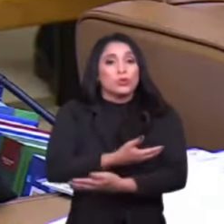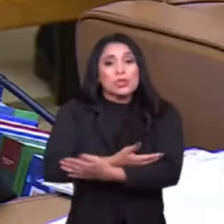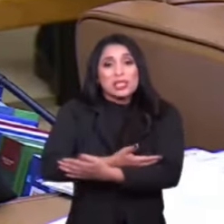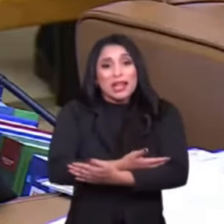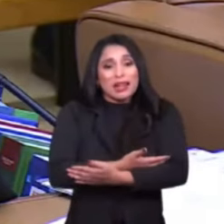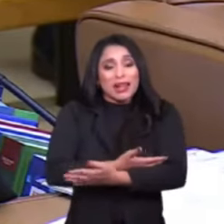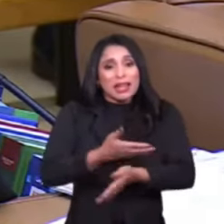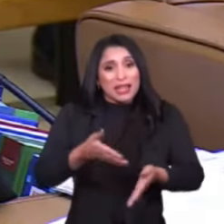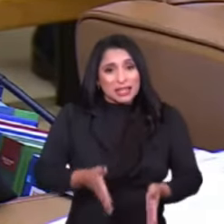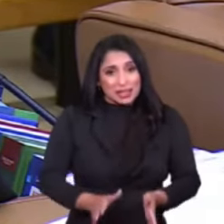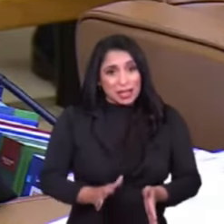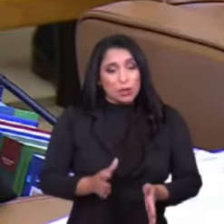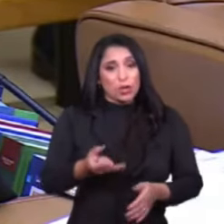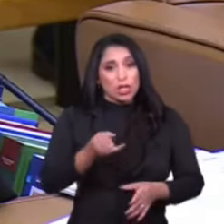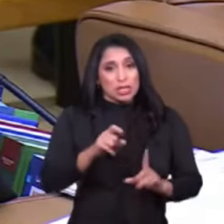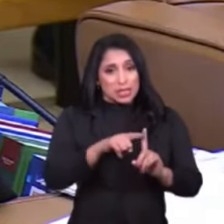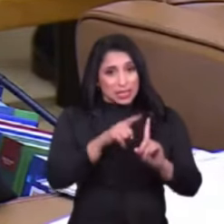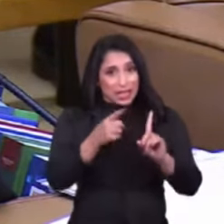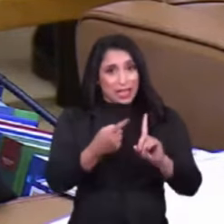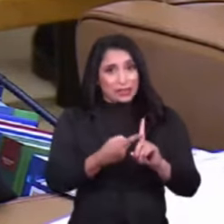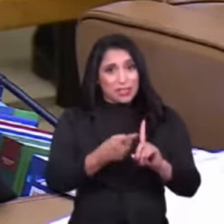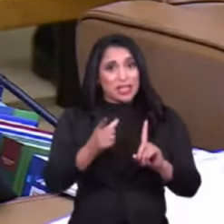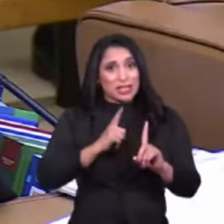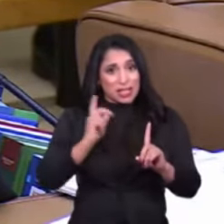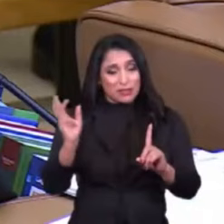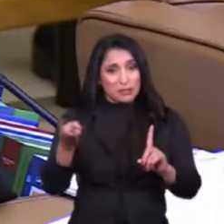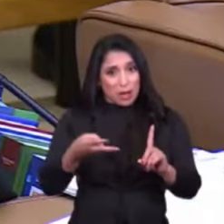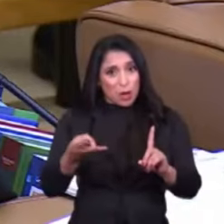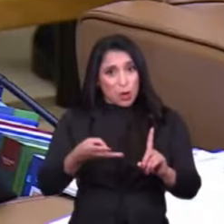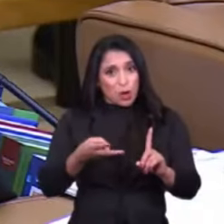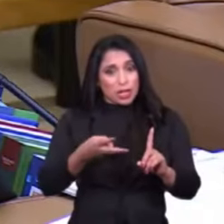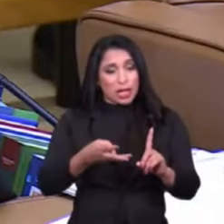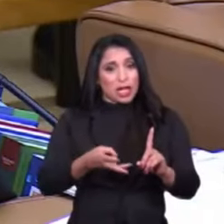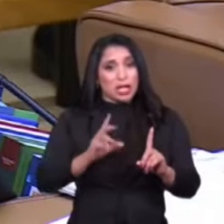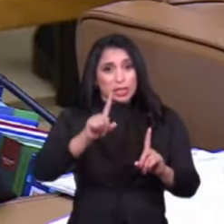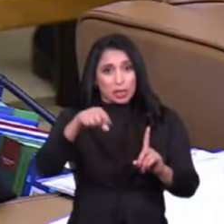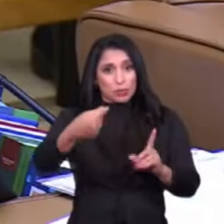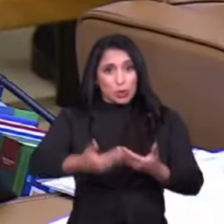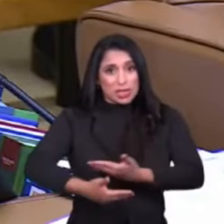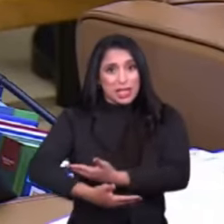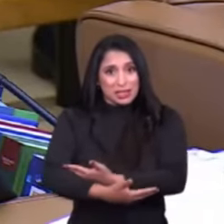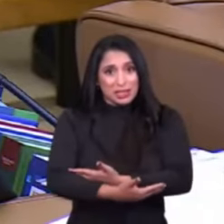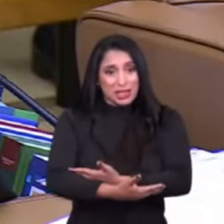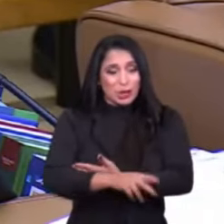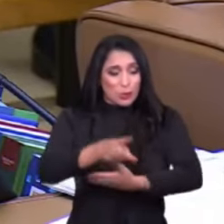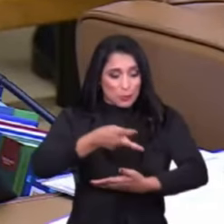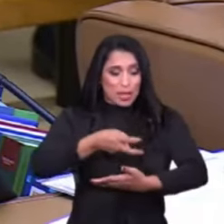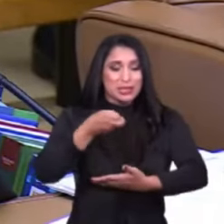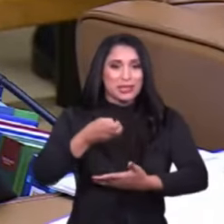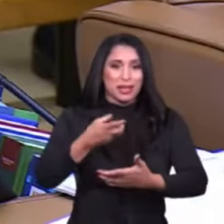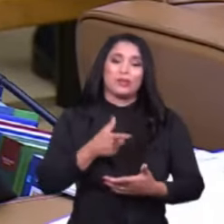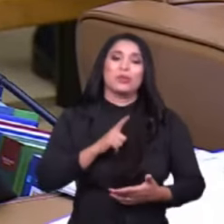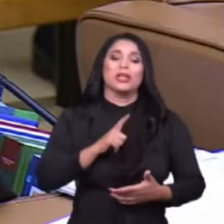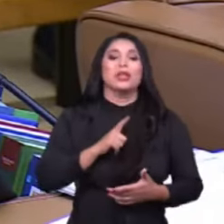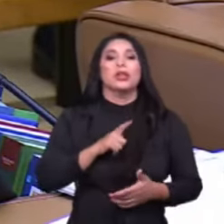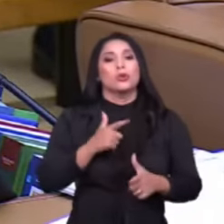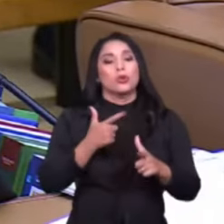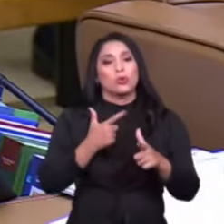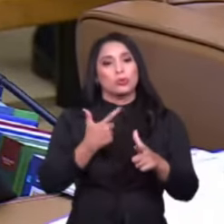submetidos à exposição da maconha durante a gravidez, com alterações mensuráveis na área